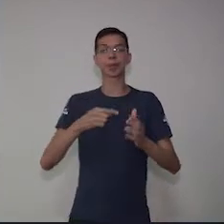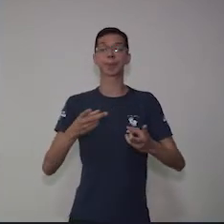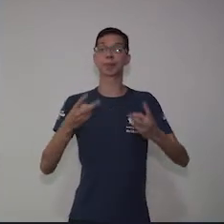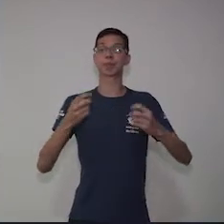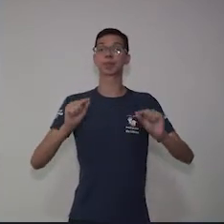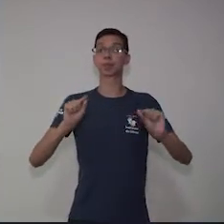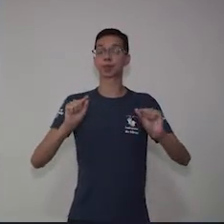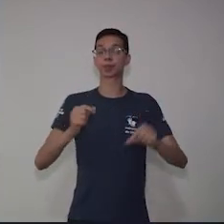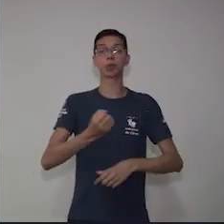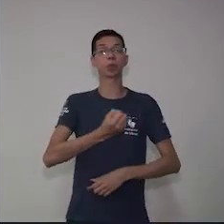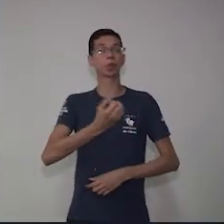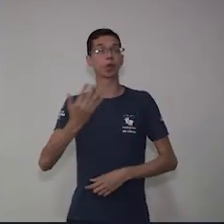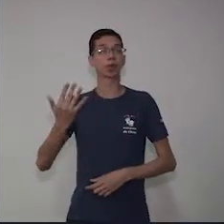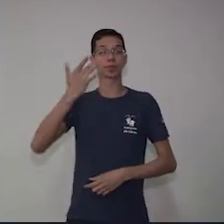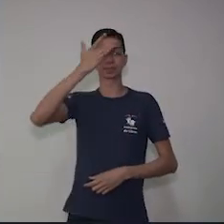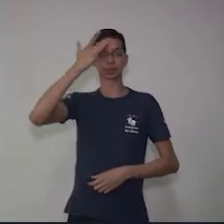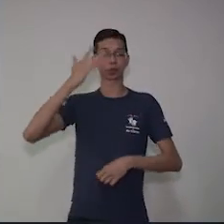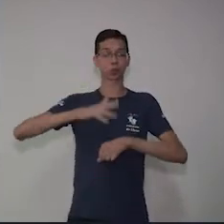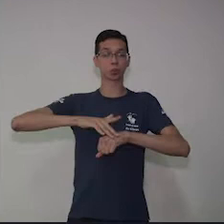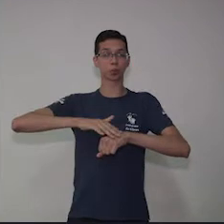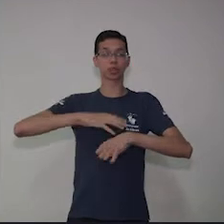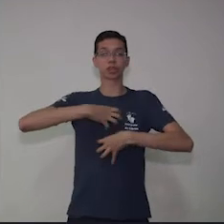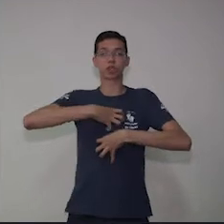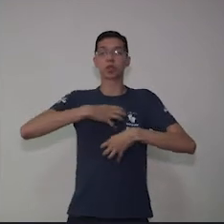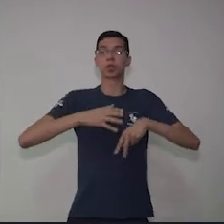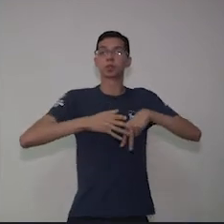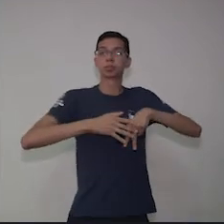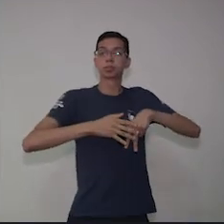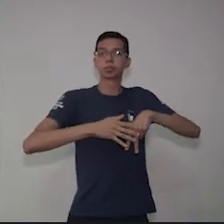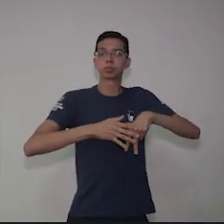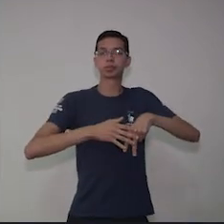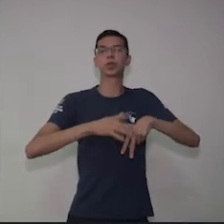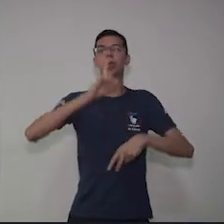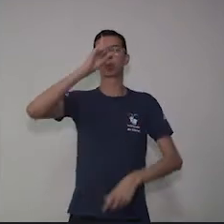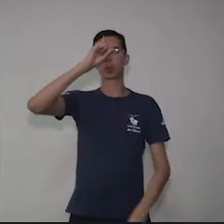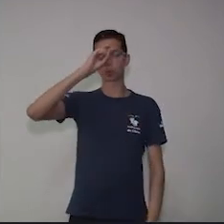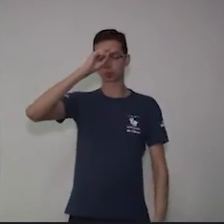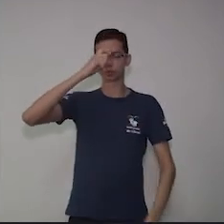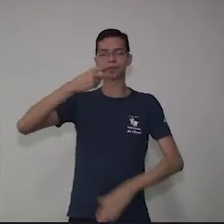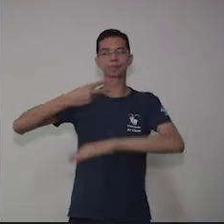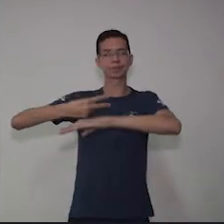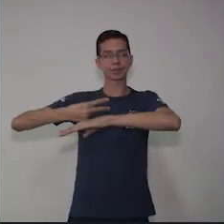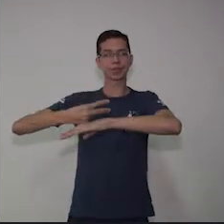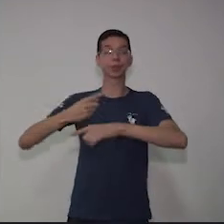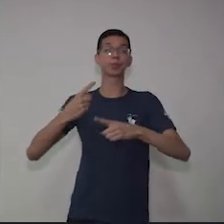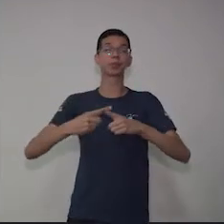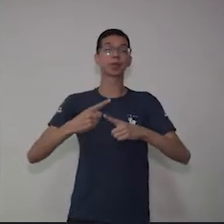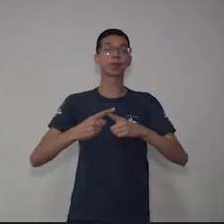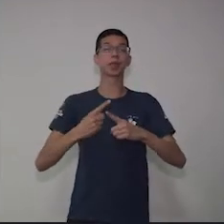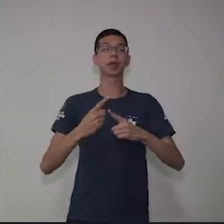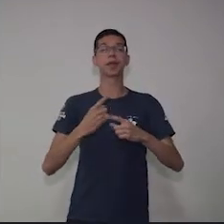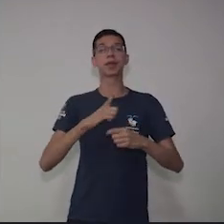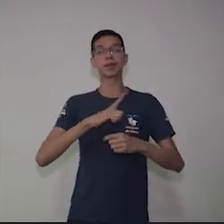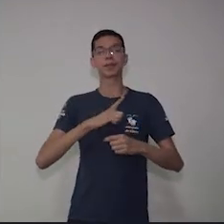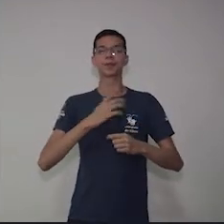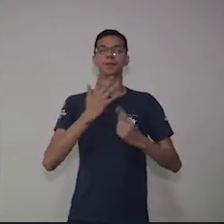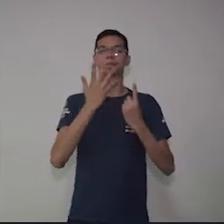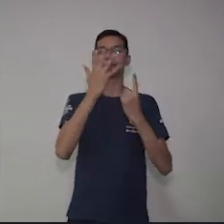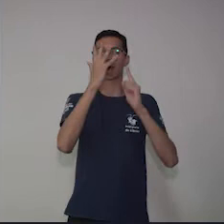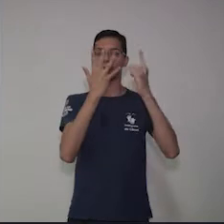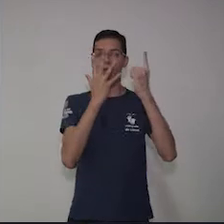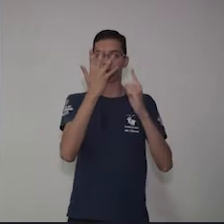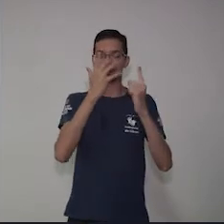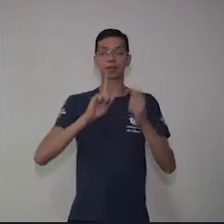casos hospitalizados no contexto, sobretudo, do pós-carnaval e com a circulação das